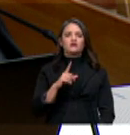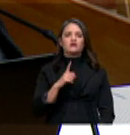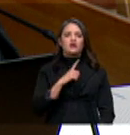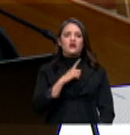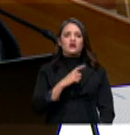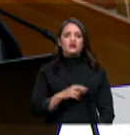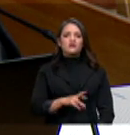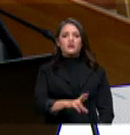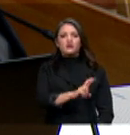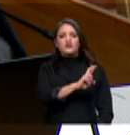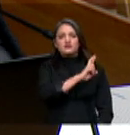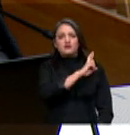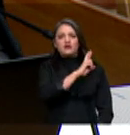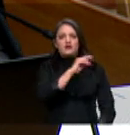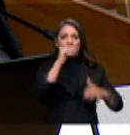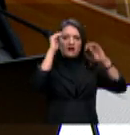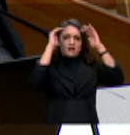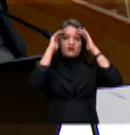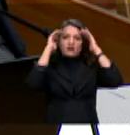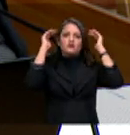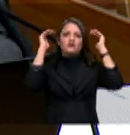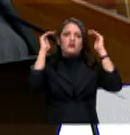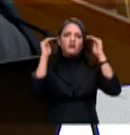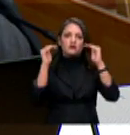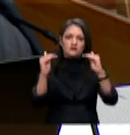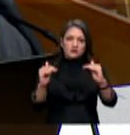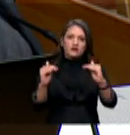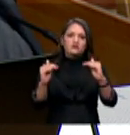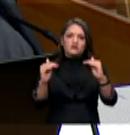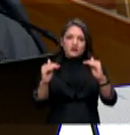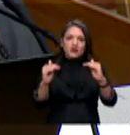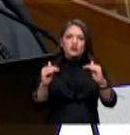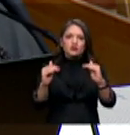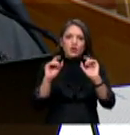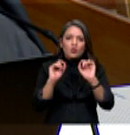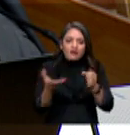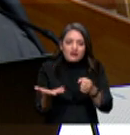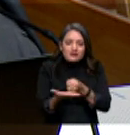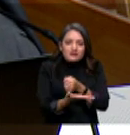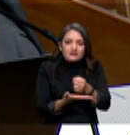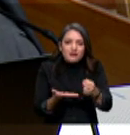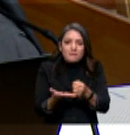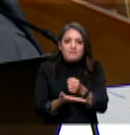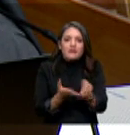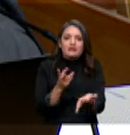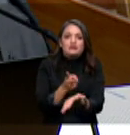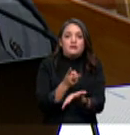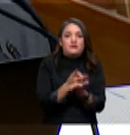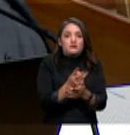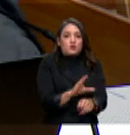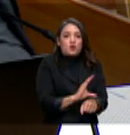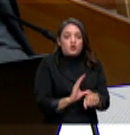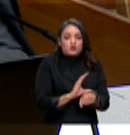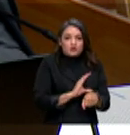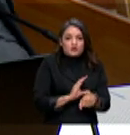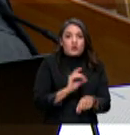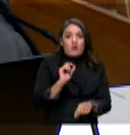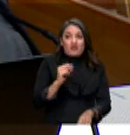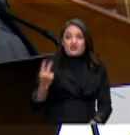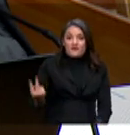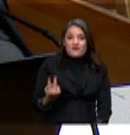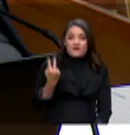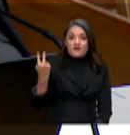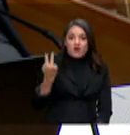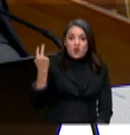respeitado nas decisões judiciais, respeitado essa premissa, esse direcionamento constitucional da